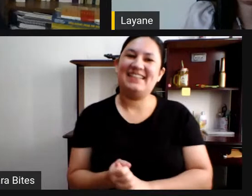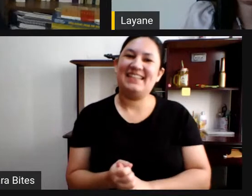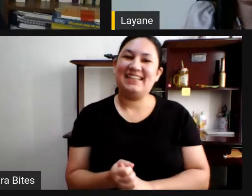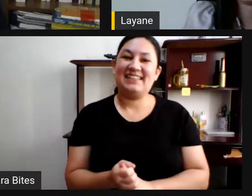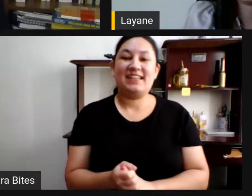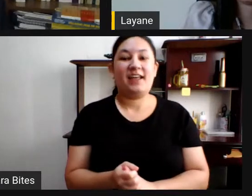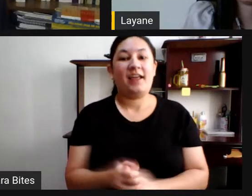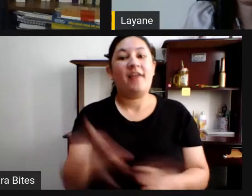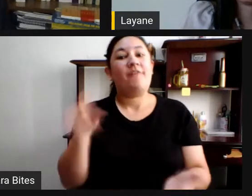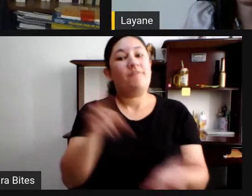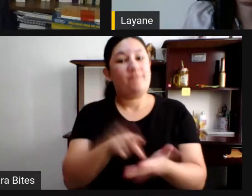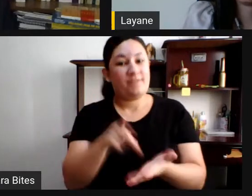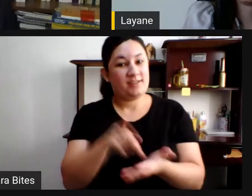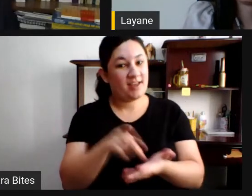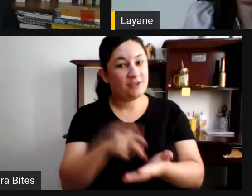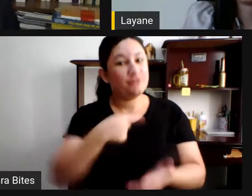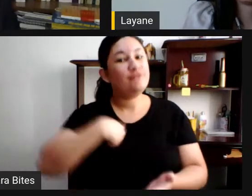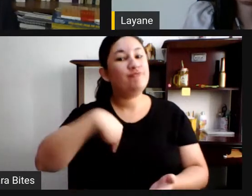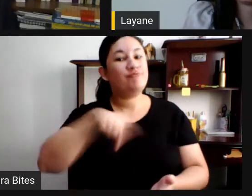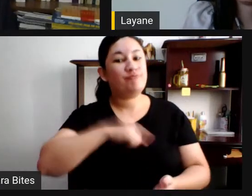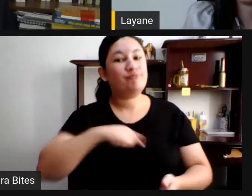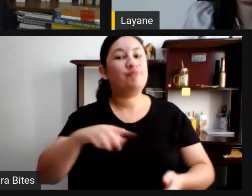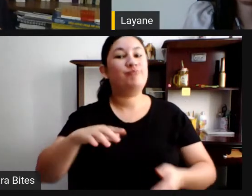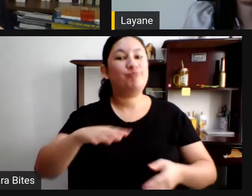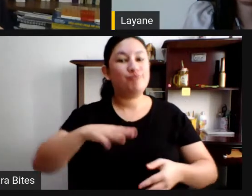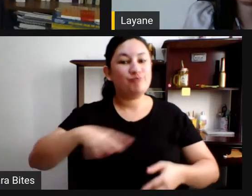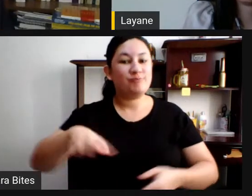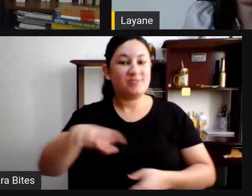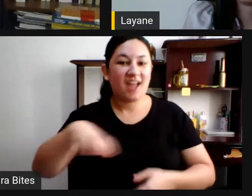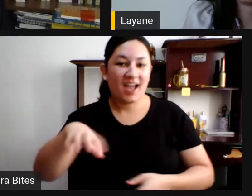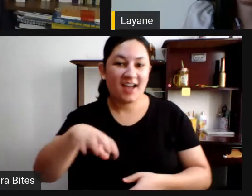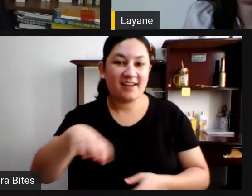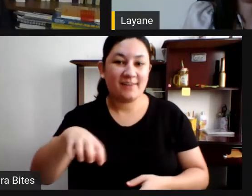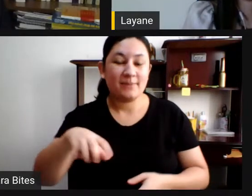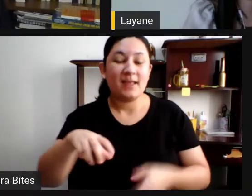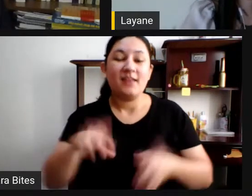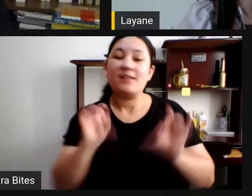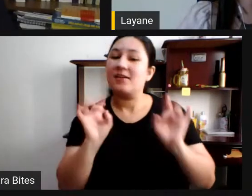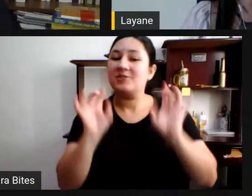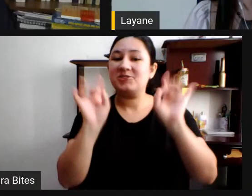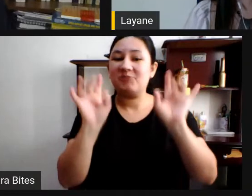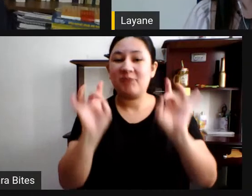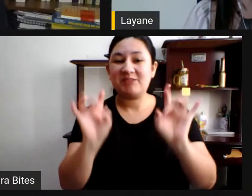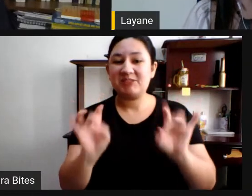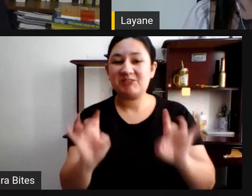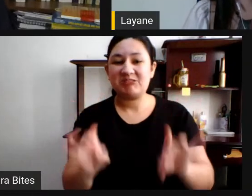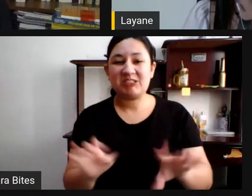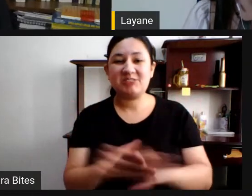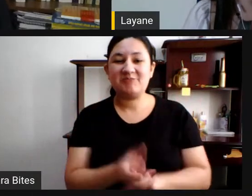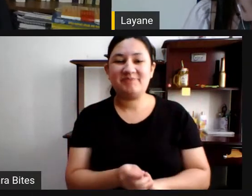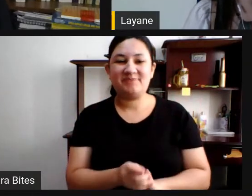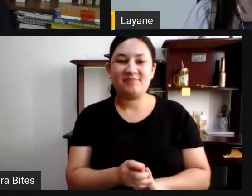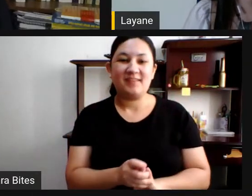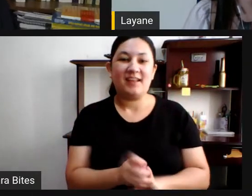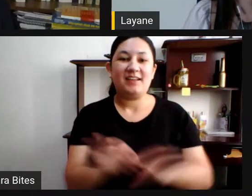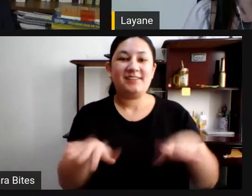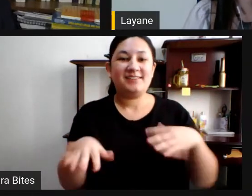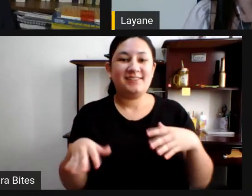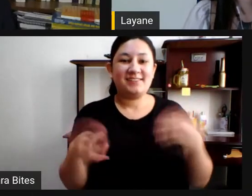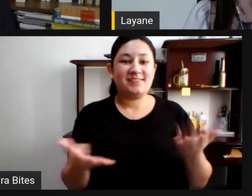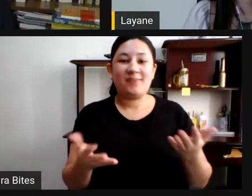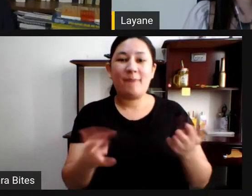nossa área tem tem uma grande especialização as pessoas vão se especializando cada vez mais nas suas áreas